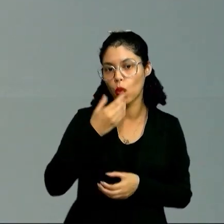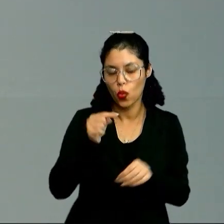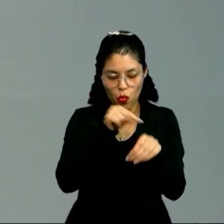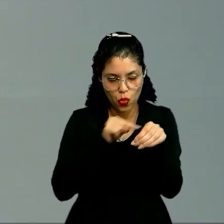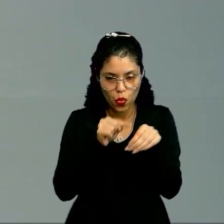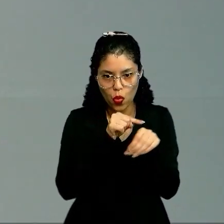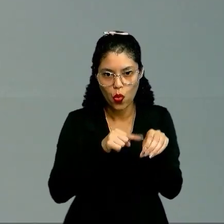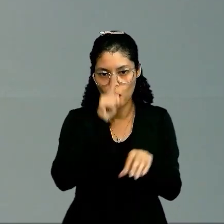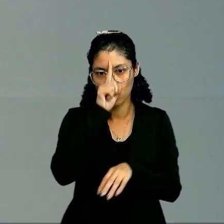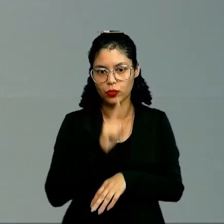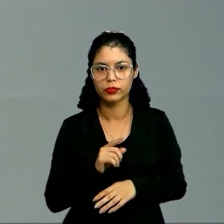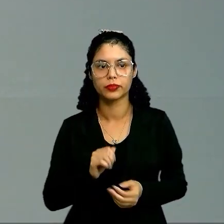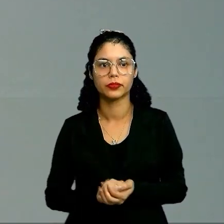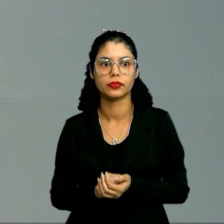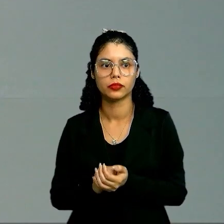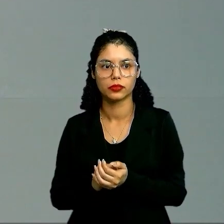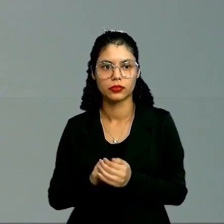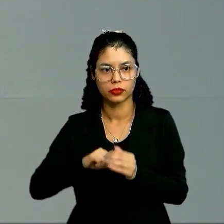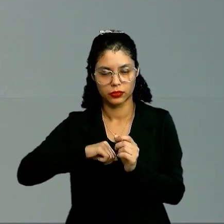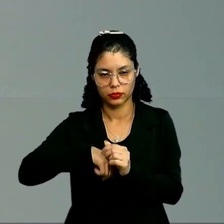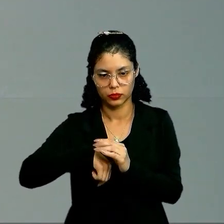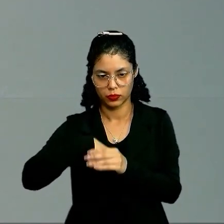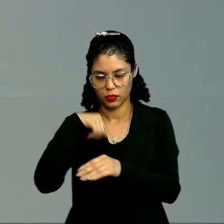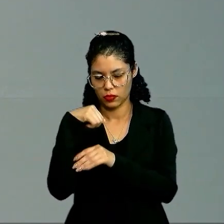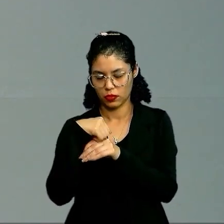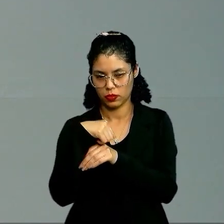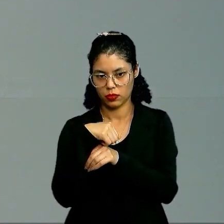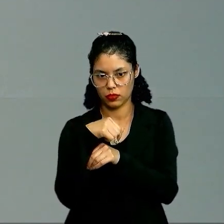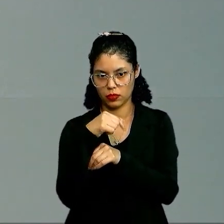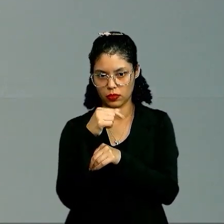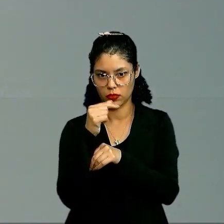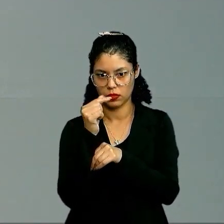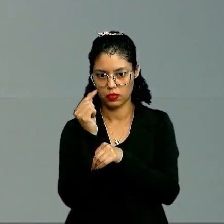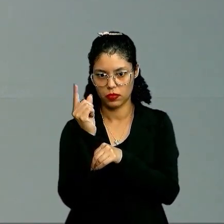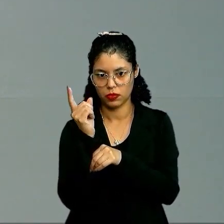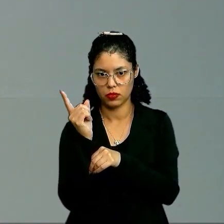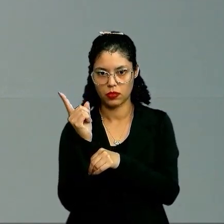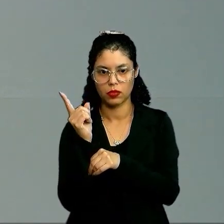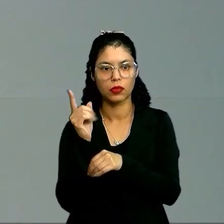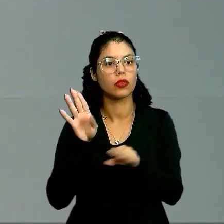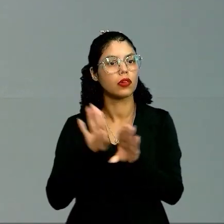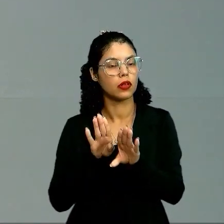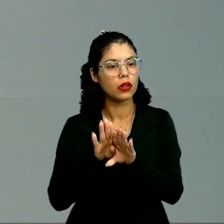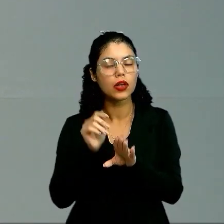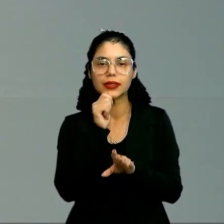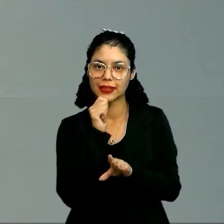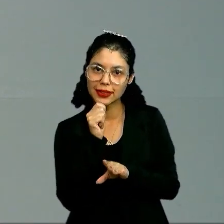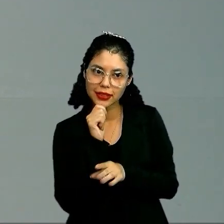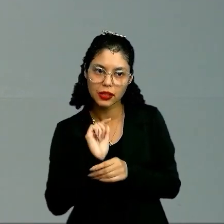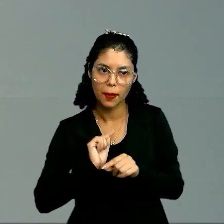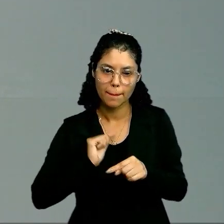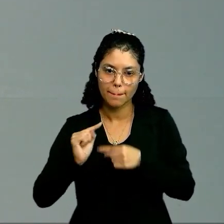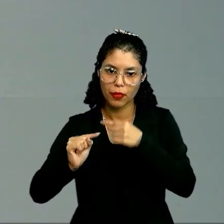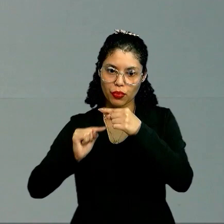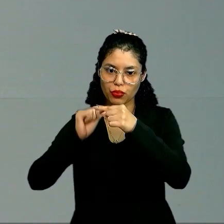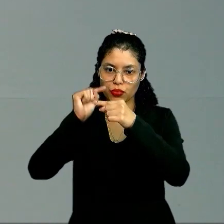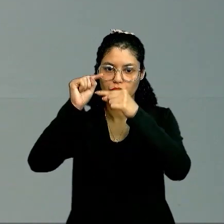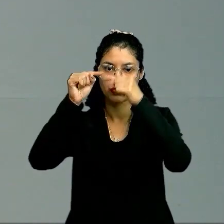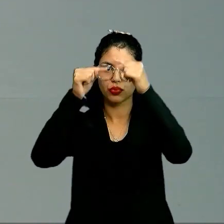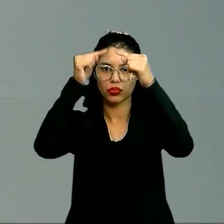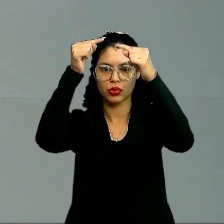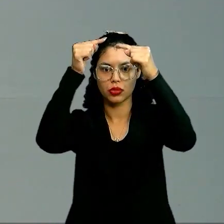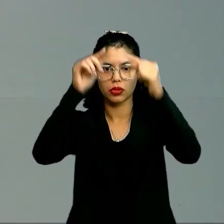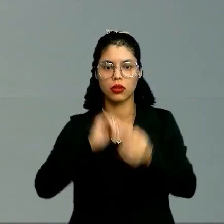Você sabe que ele cresce enrolado em algum objeto, em alguma coisa que sustente ele. Então, ele está crescendo em relação